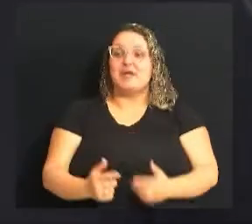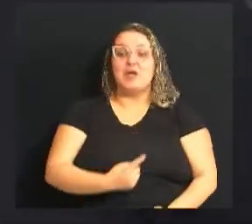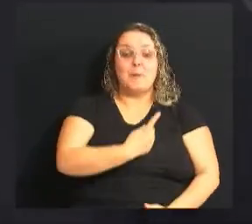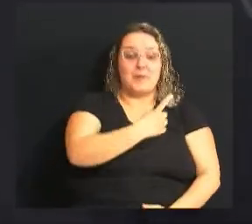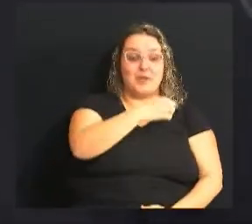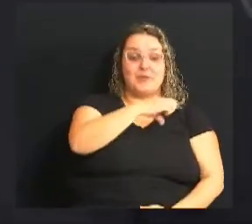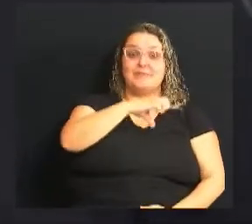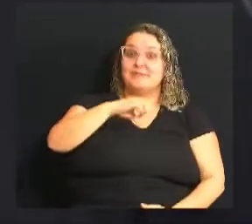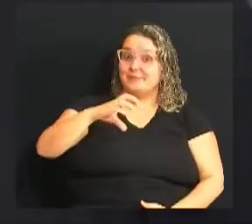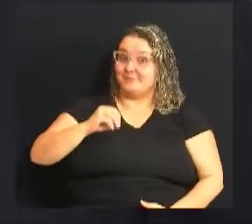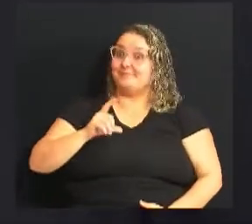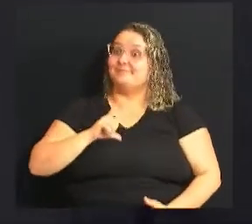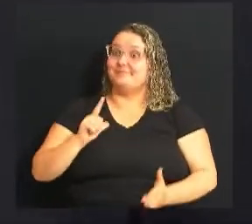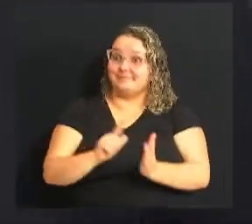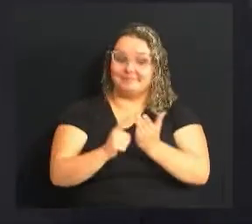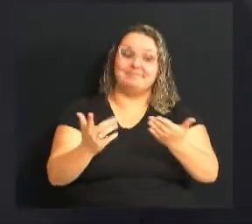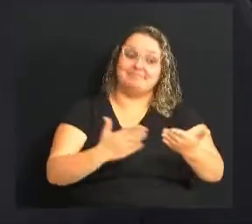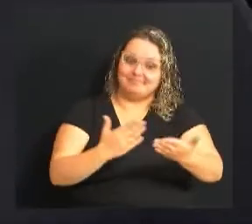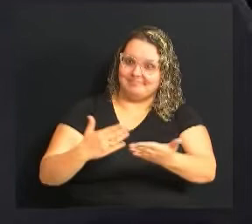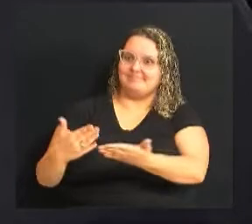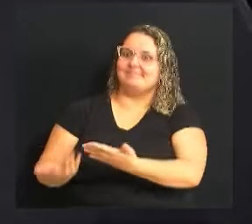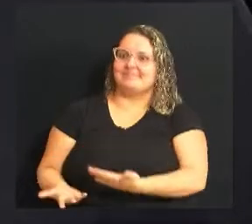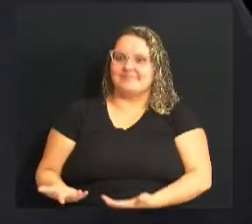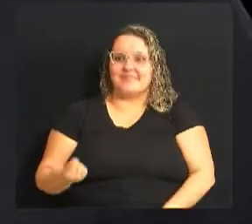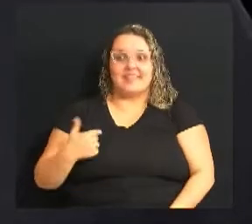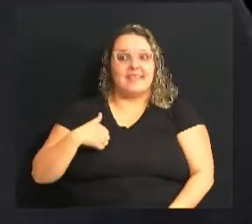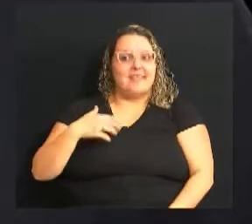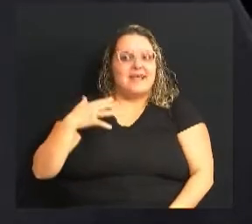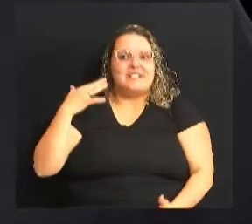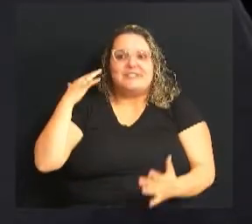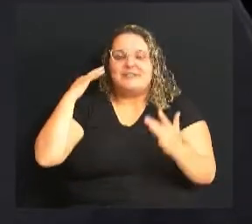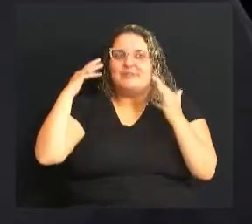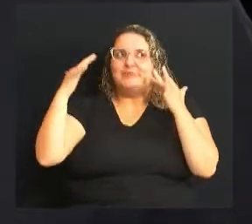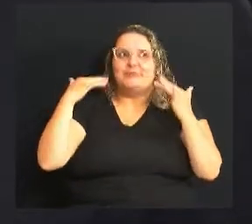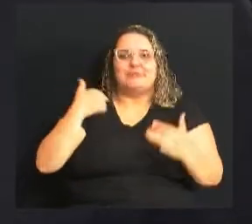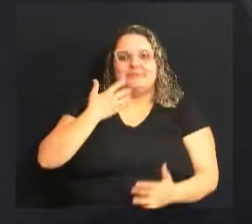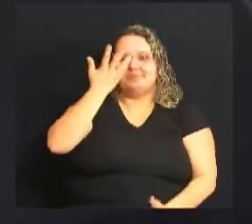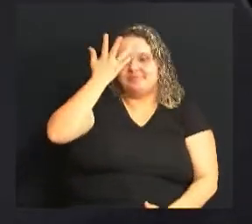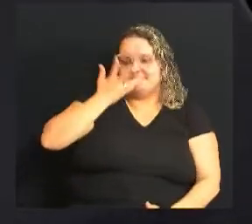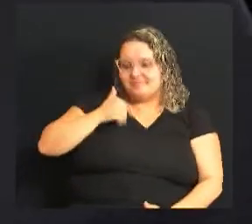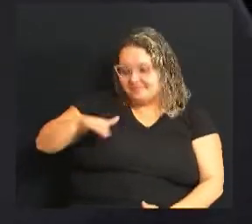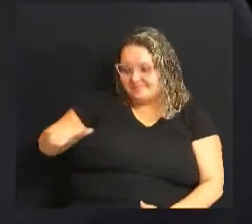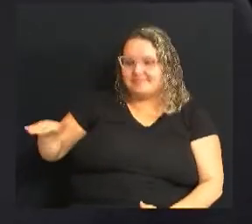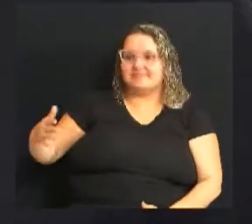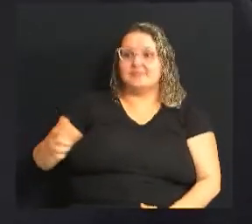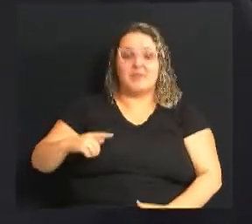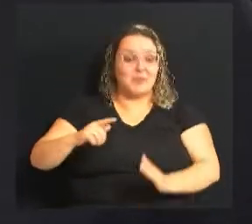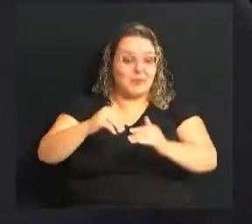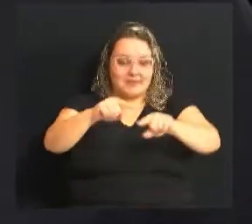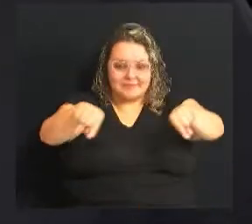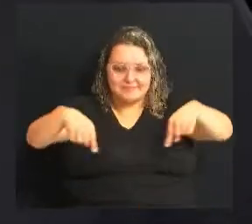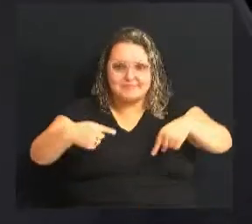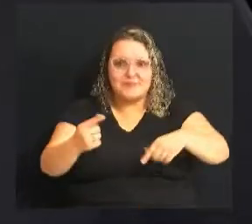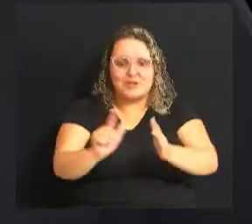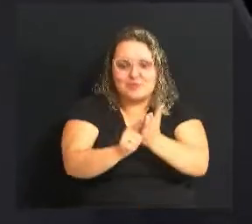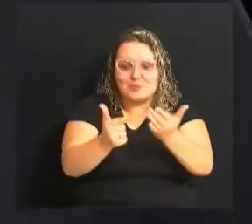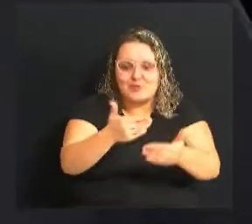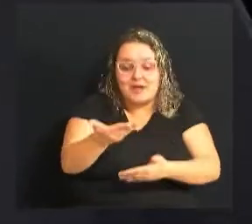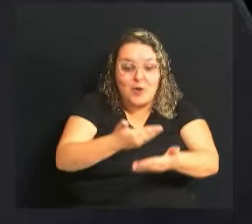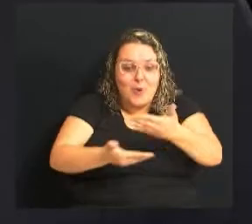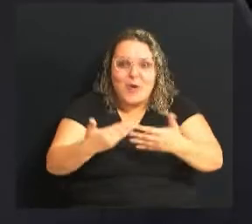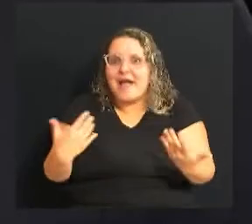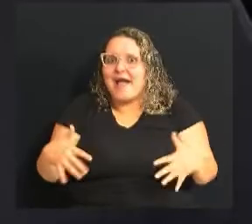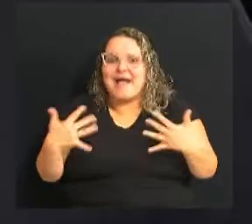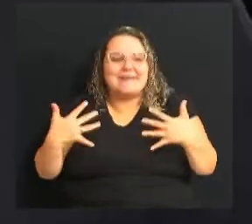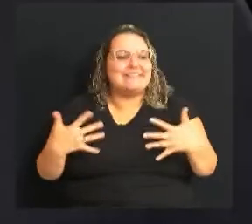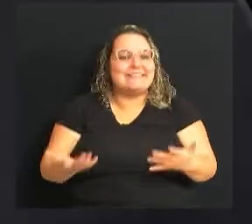1990. E é nostálgico, porque na época que eu era criança, eu ia na banca de jornal trocar. Então a gente ia nas bancas,